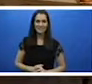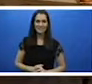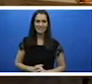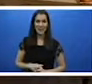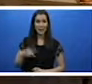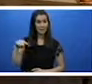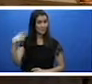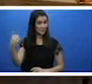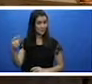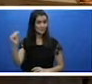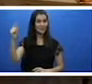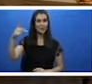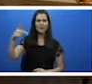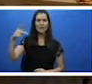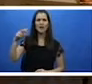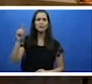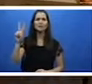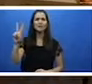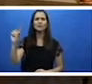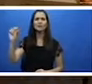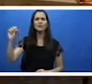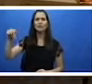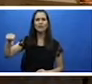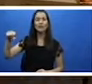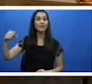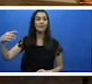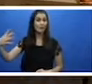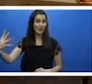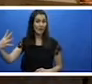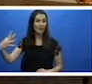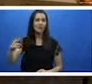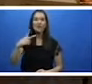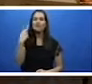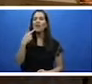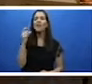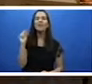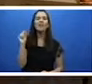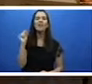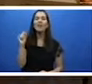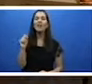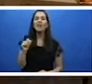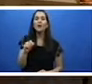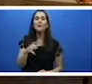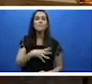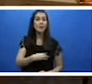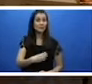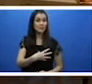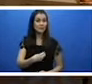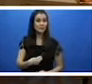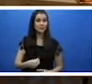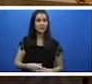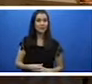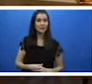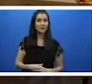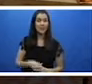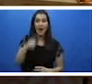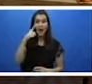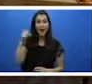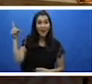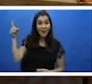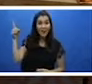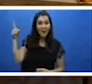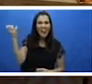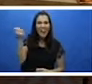Continuando, página 294, ainda falando sobre os mamíferos. Olha lá, o eu falei, o